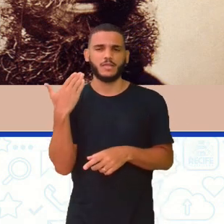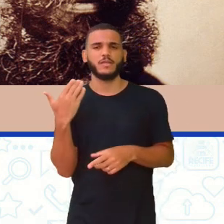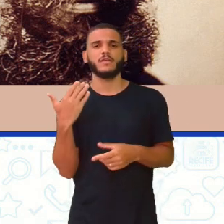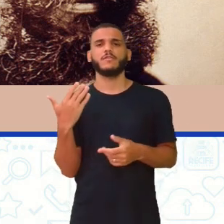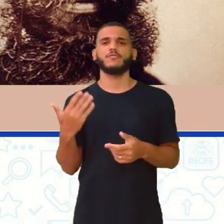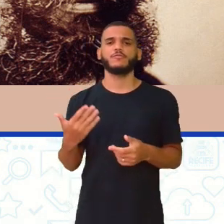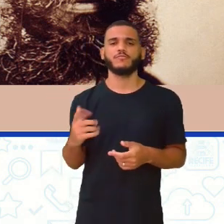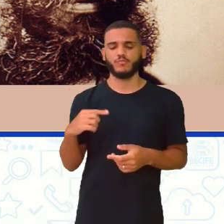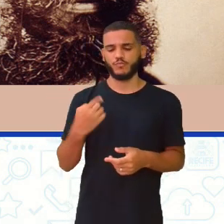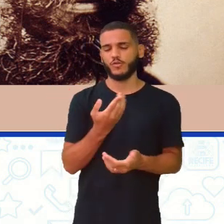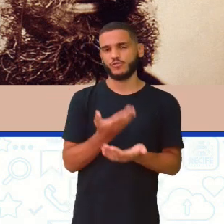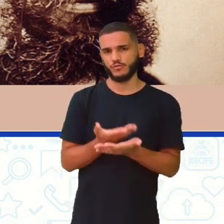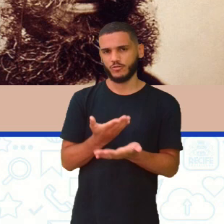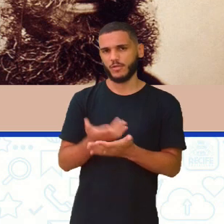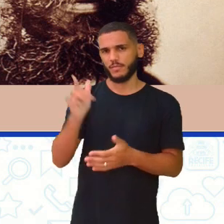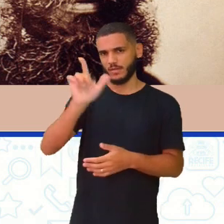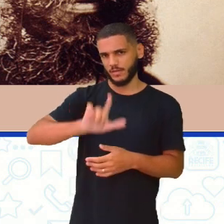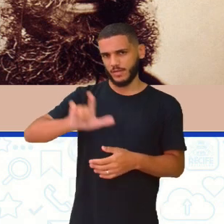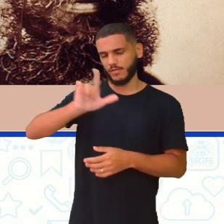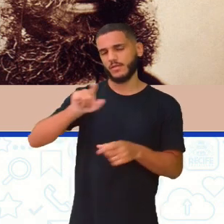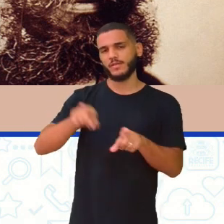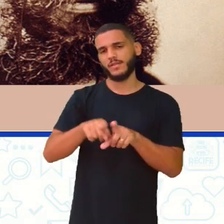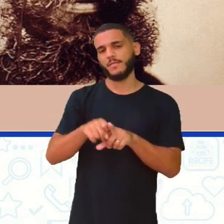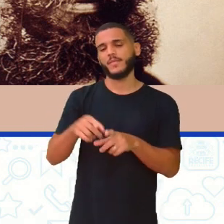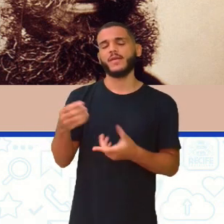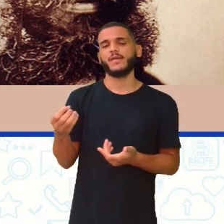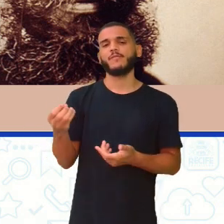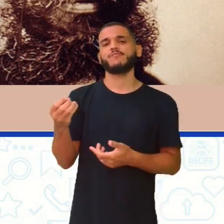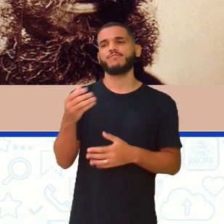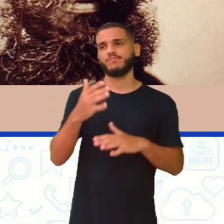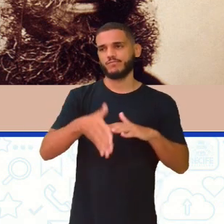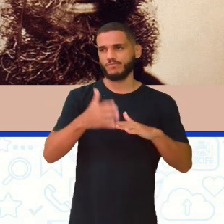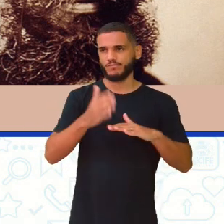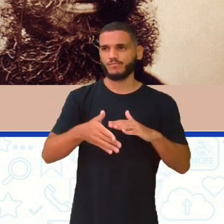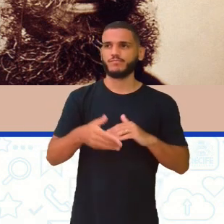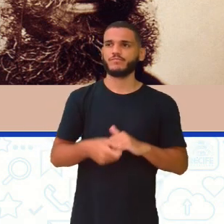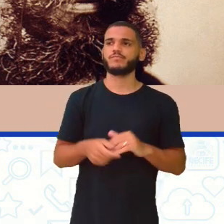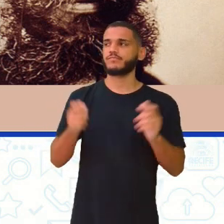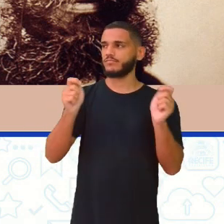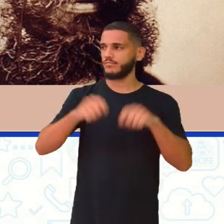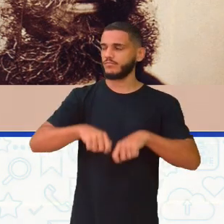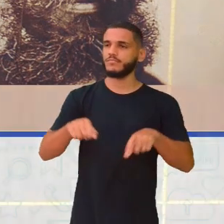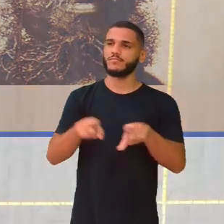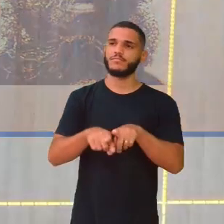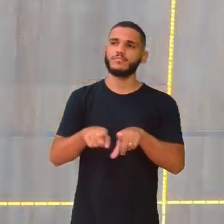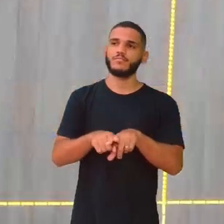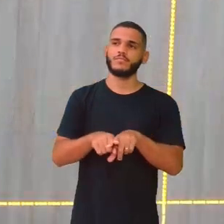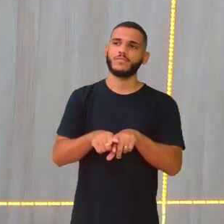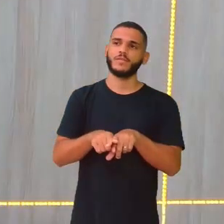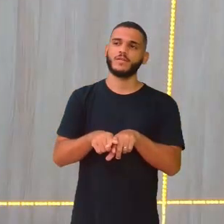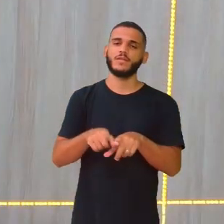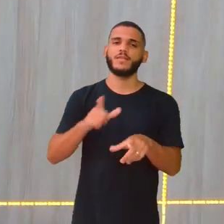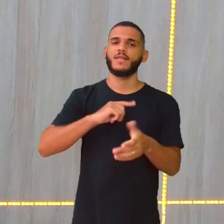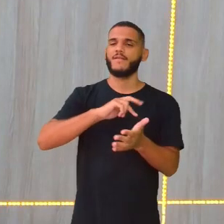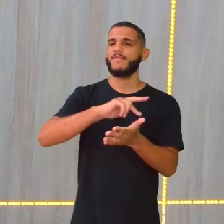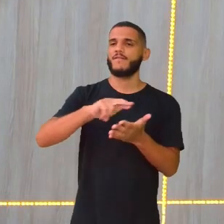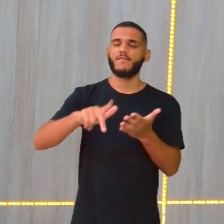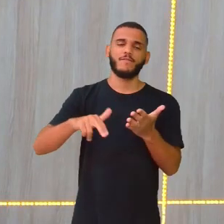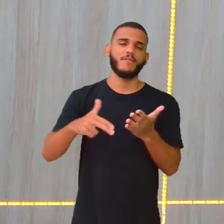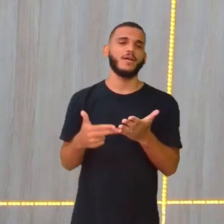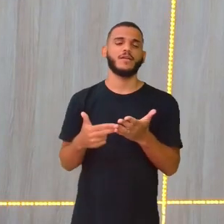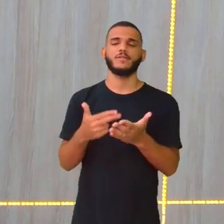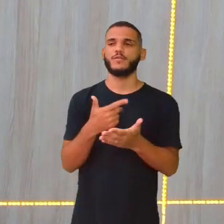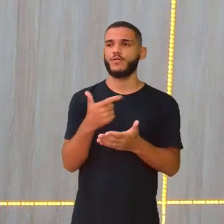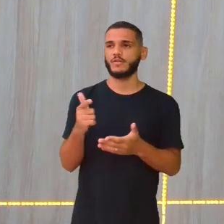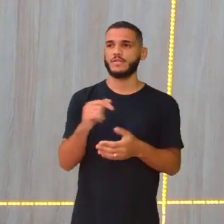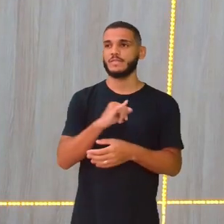que a gente estuda em literatura e também contemporâneos. Eu poderia citar também diversas outras obras.